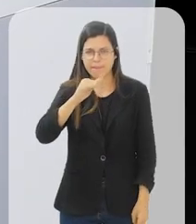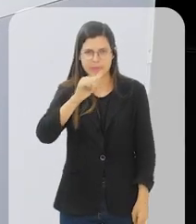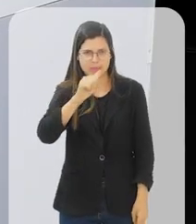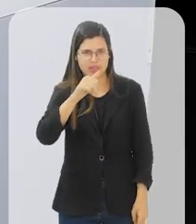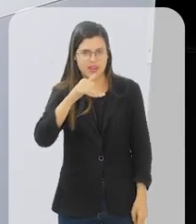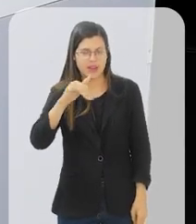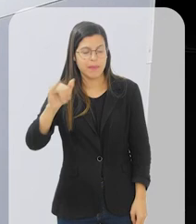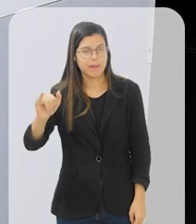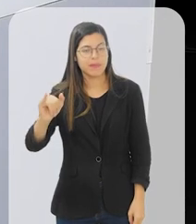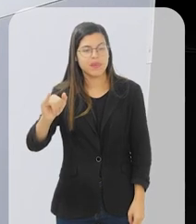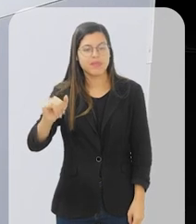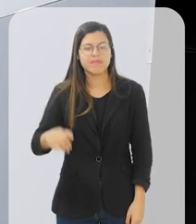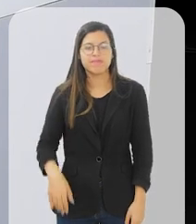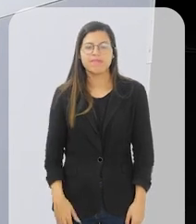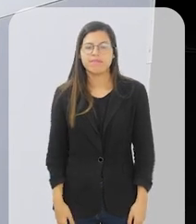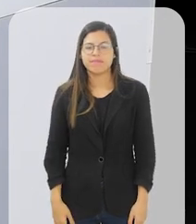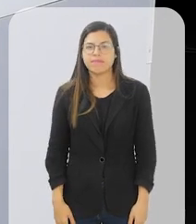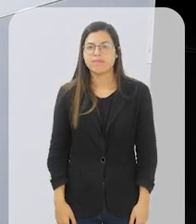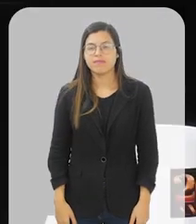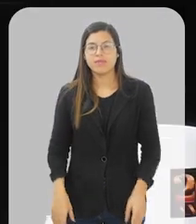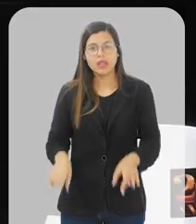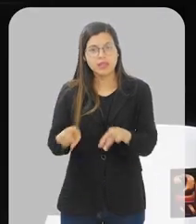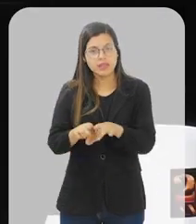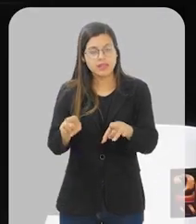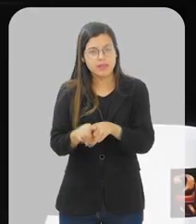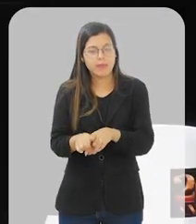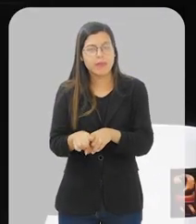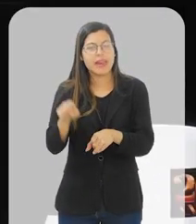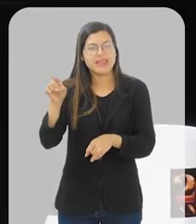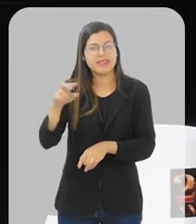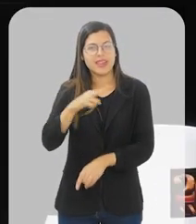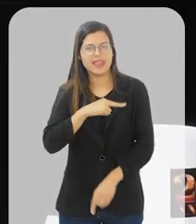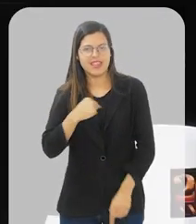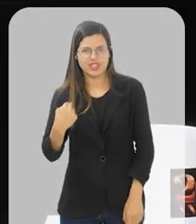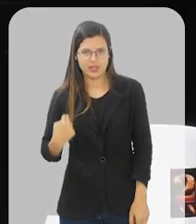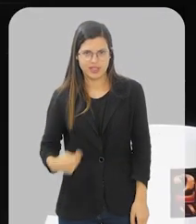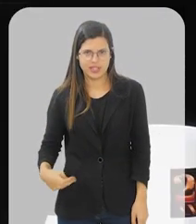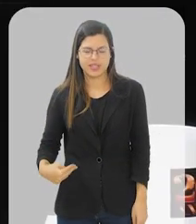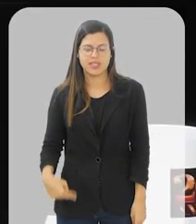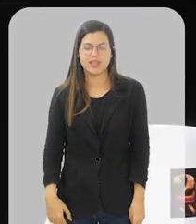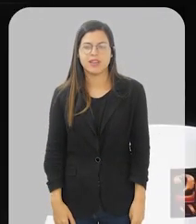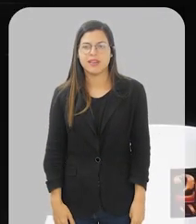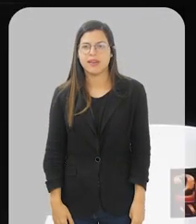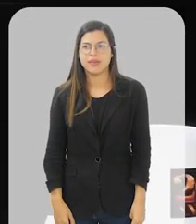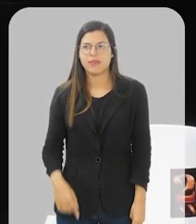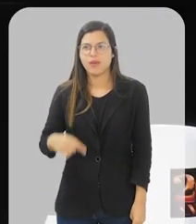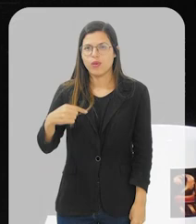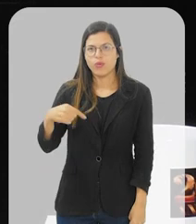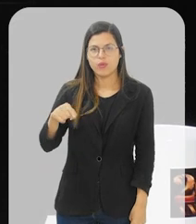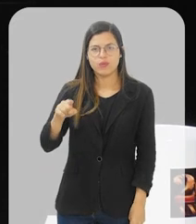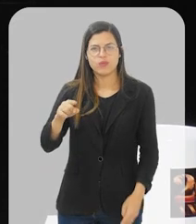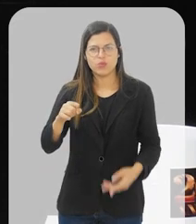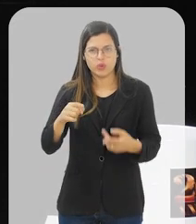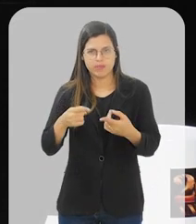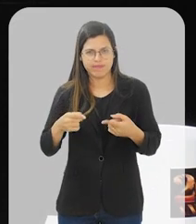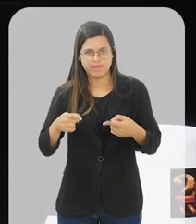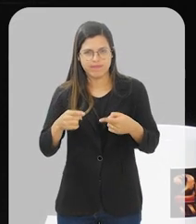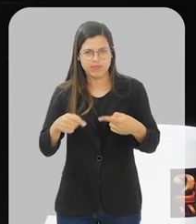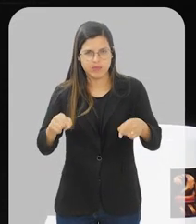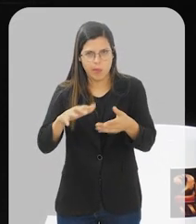Pagaram. Toquei também na China. Eu fui tocar